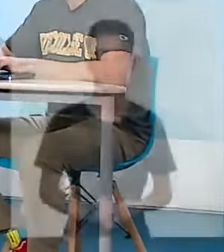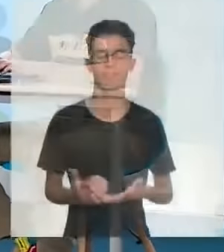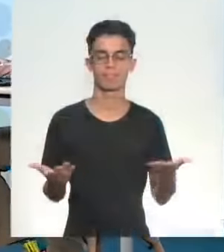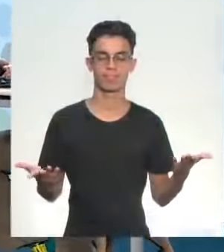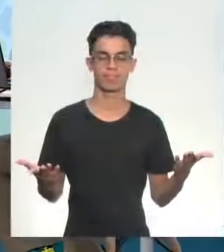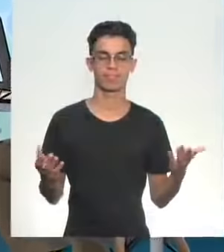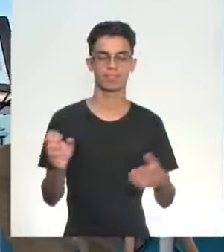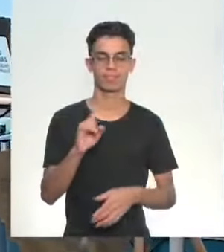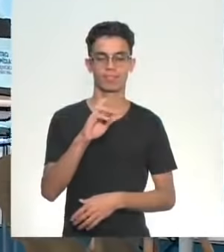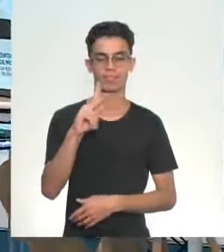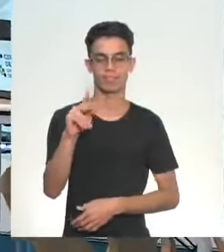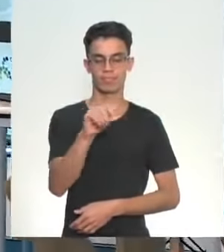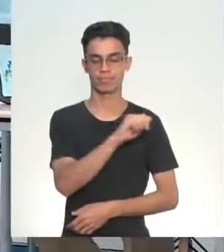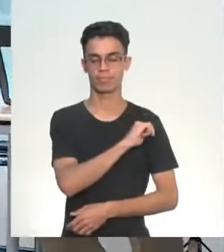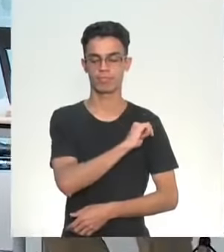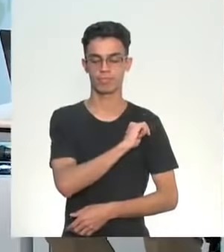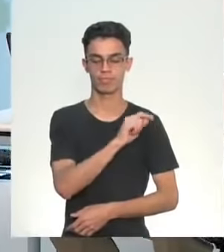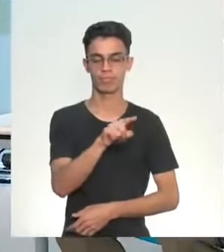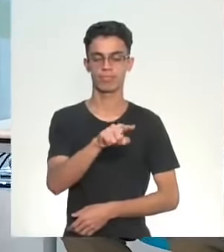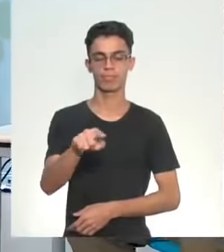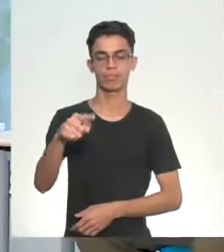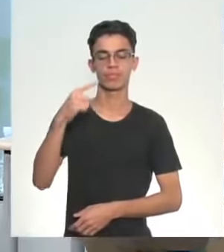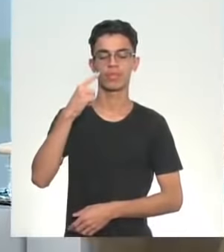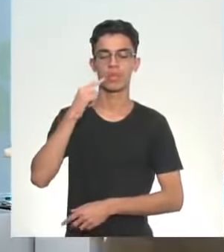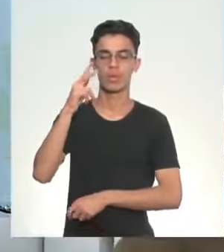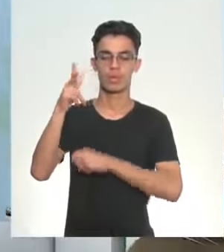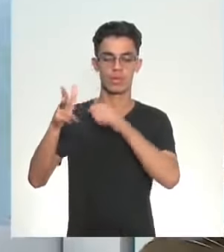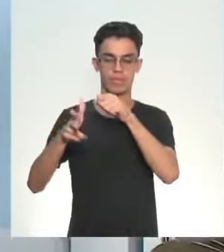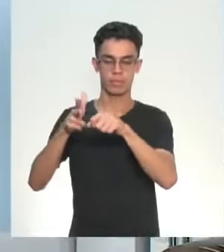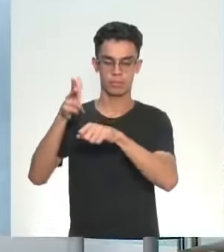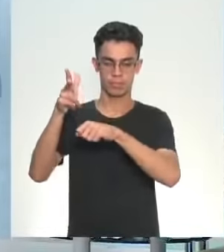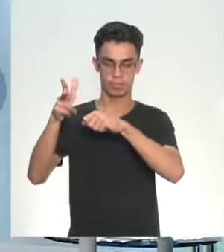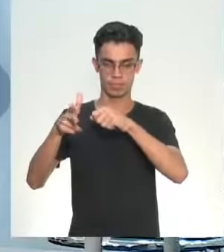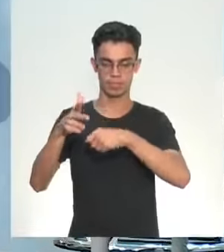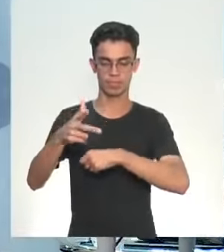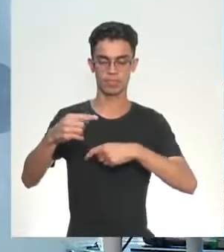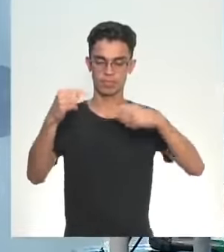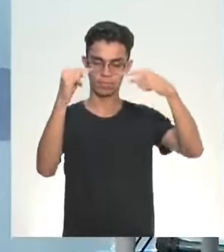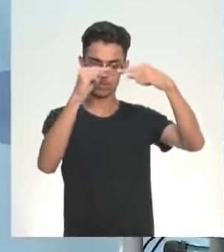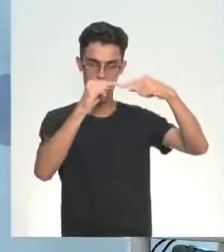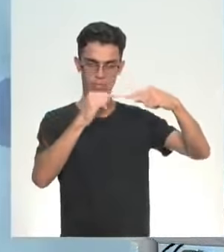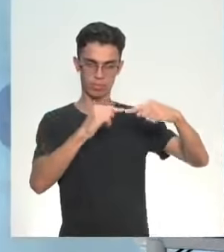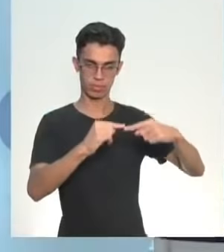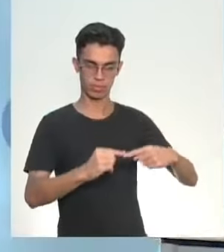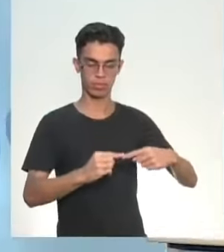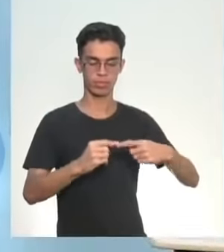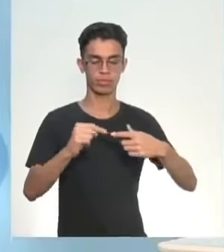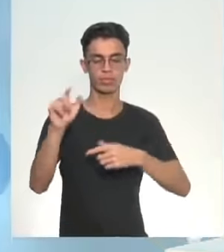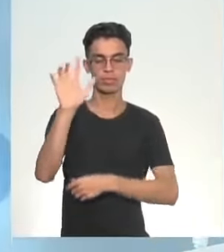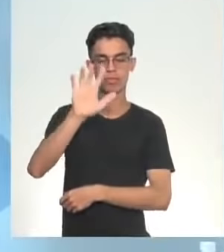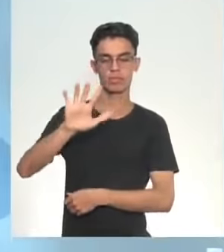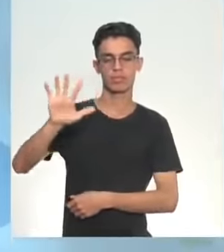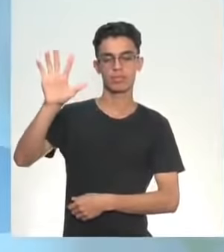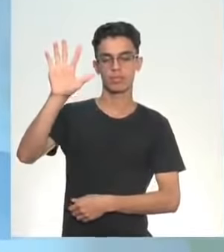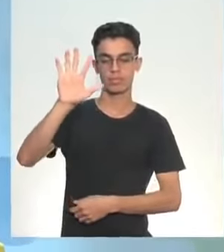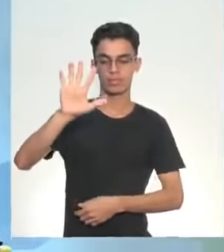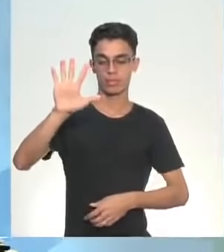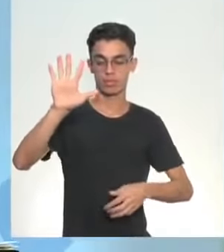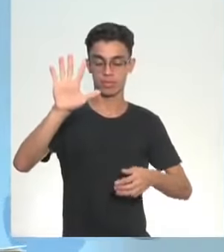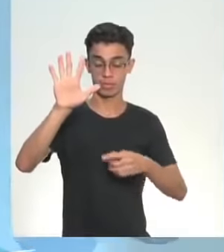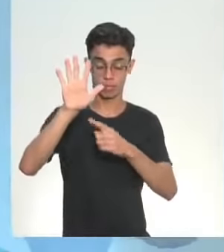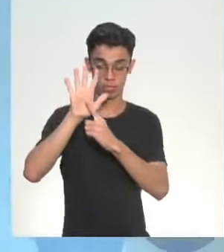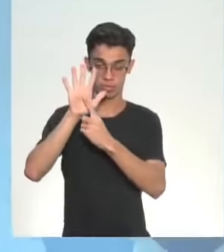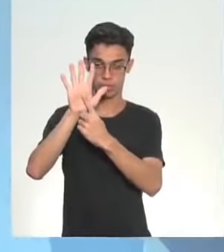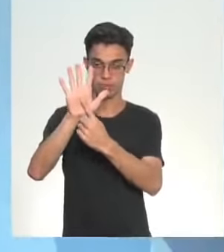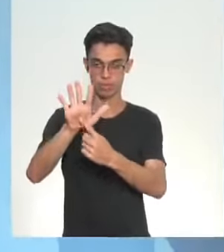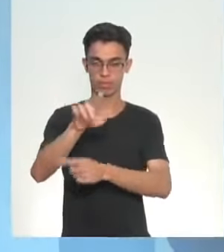o ok pior daqui eu gostei do vídeo cês acabaram aí de assistir esse vídeo bem relacionado com a nossa imagem com a imagem que a gente acabou